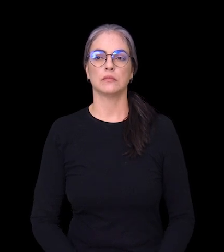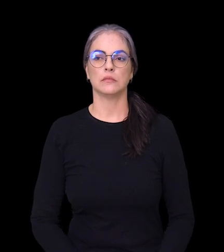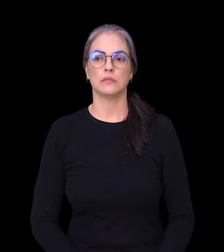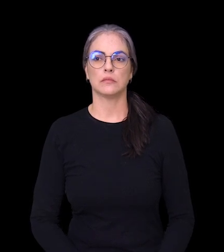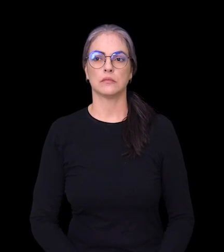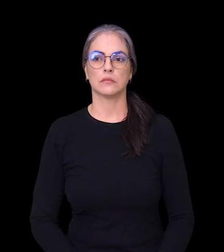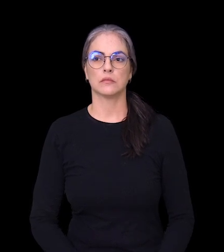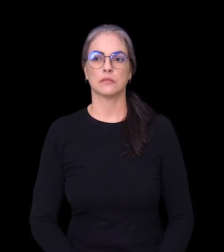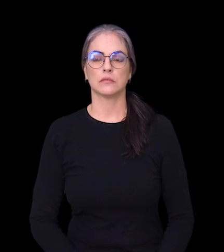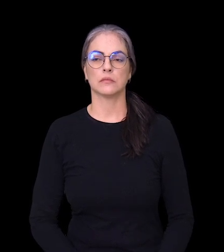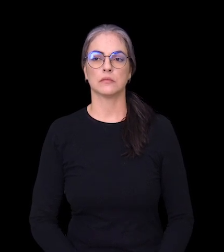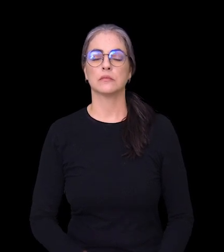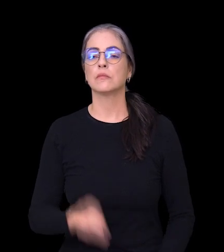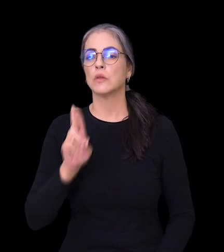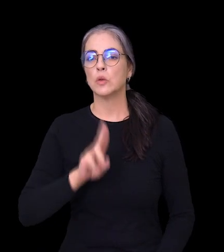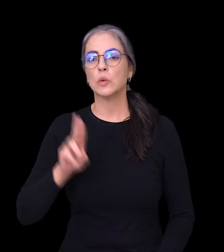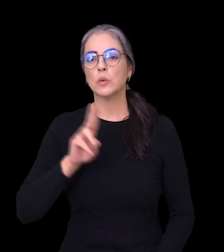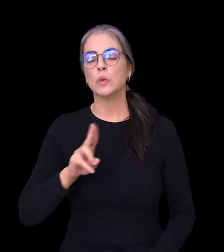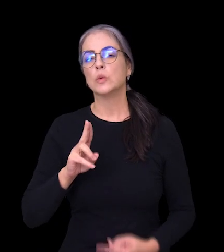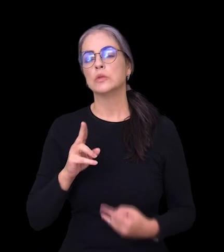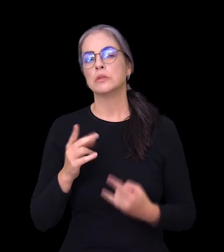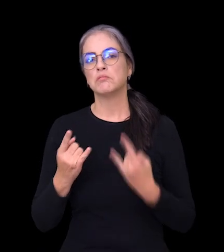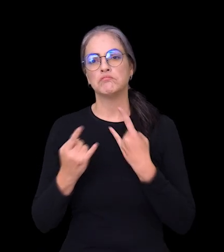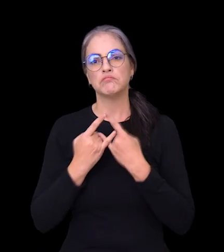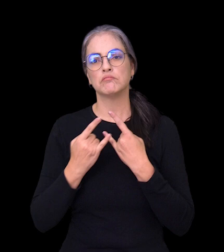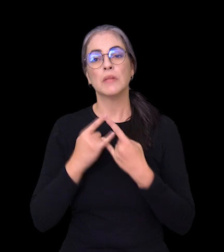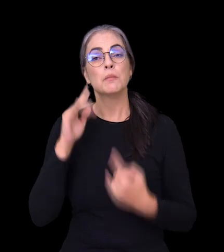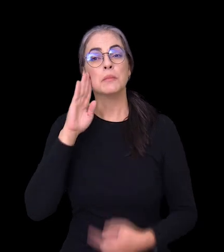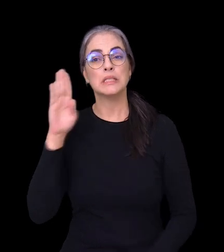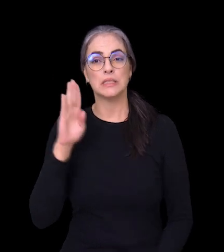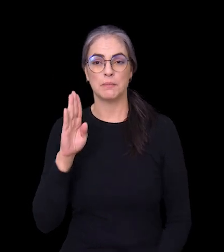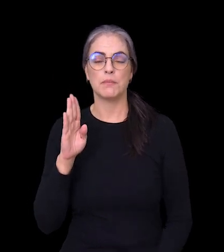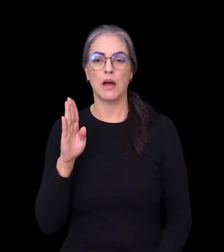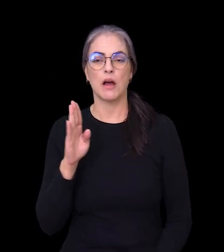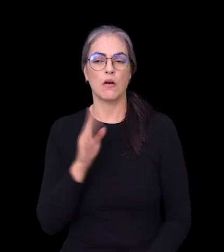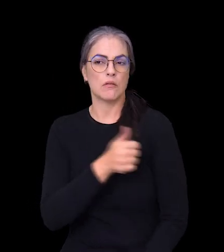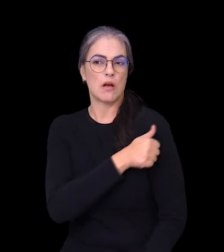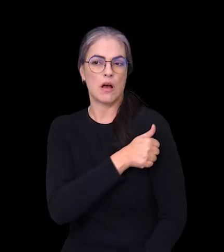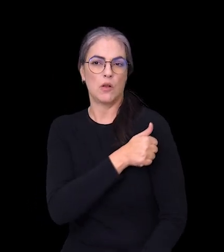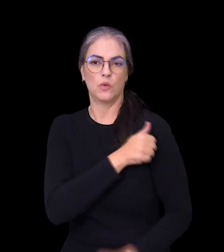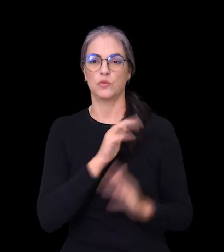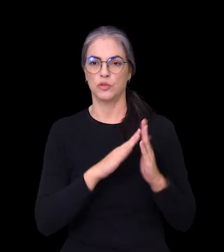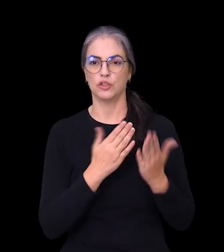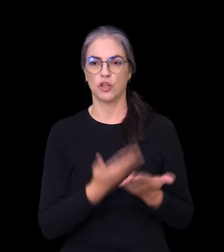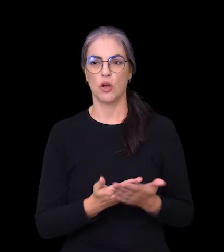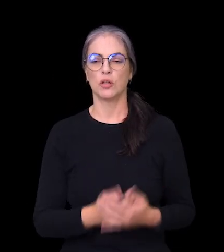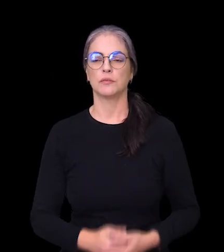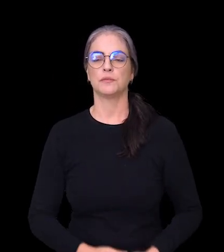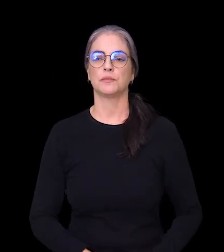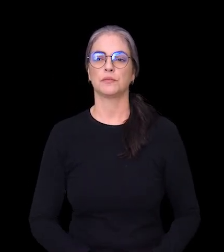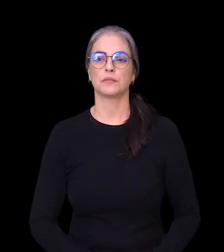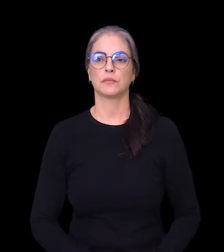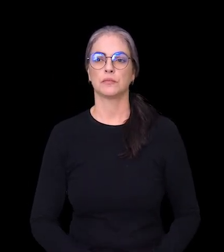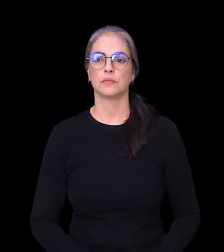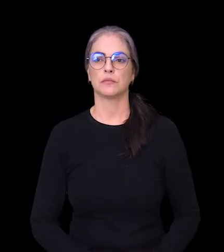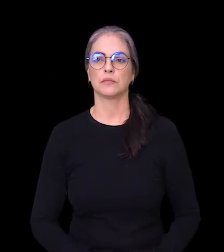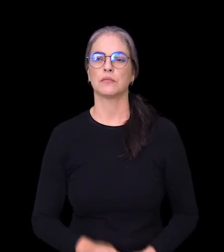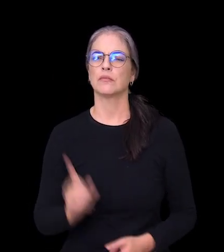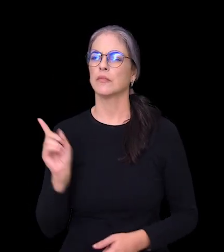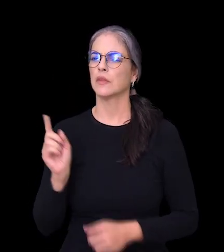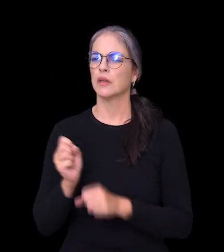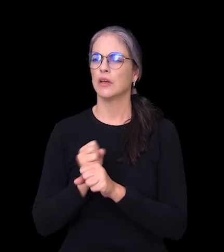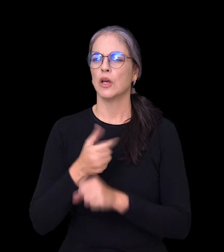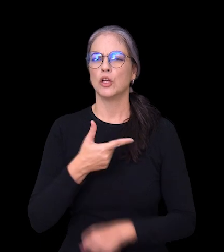E o uso de preservativos, principalmente entre os alunos, né, entre os escolares. Esses dados são entre 2009